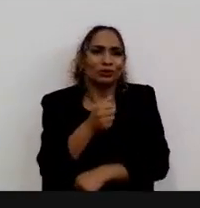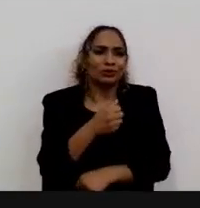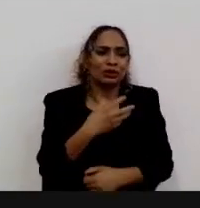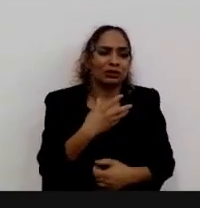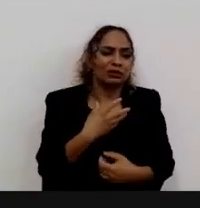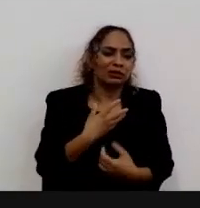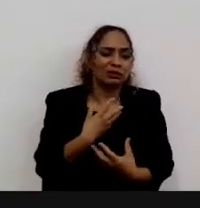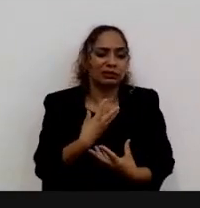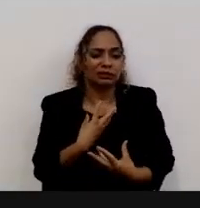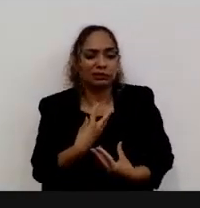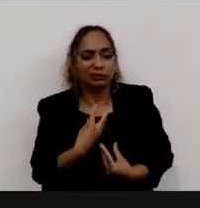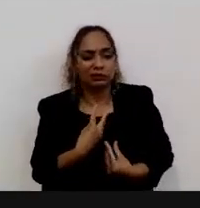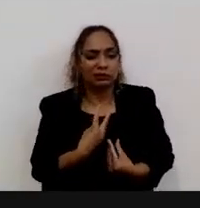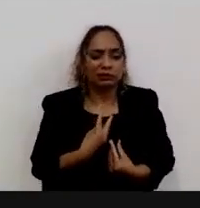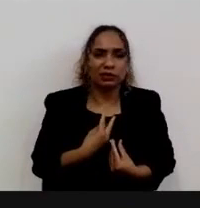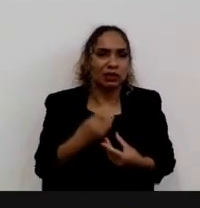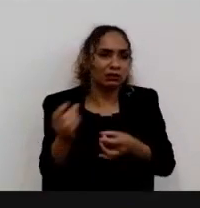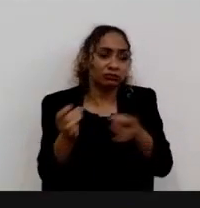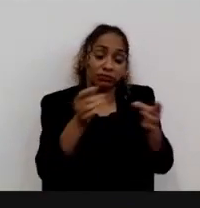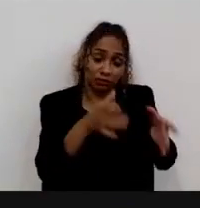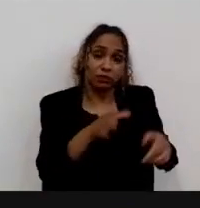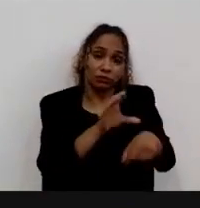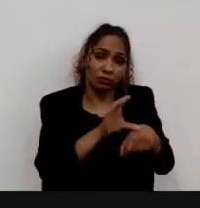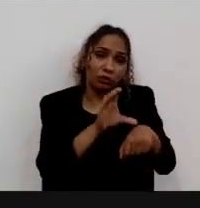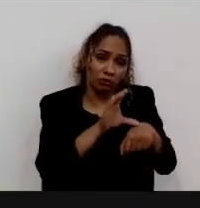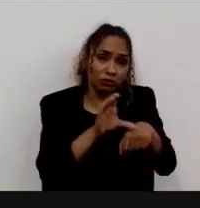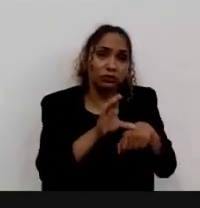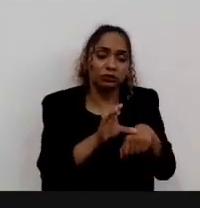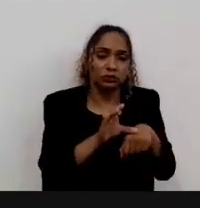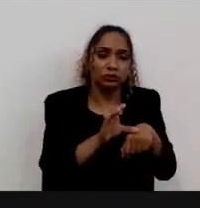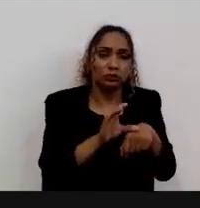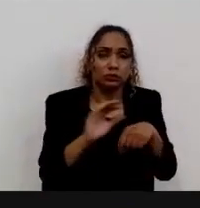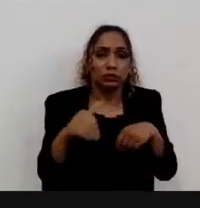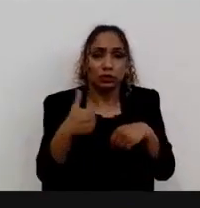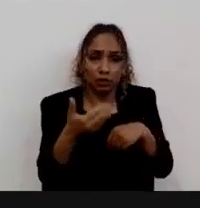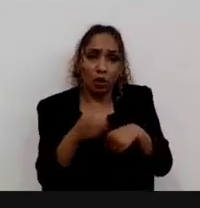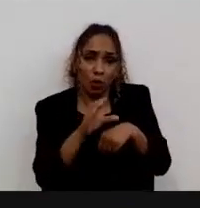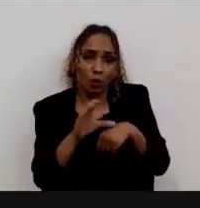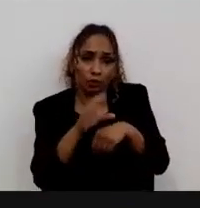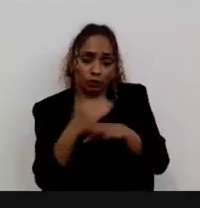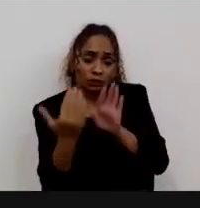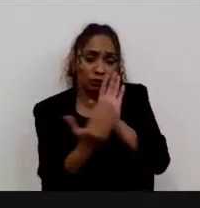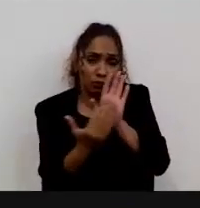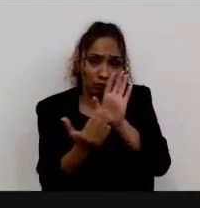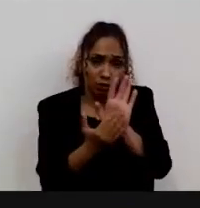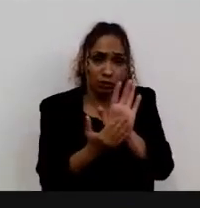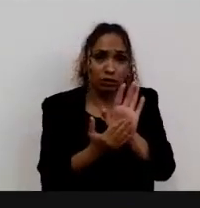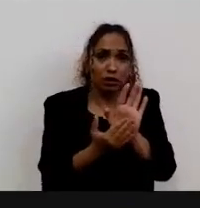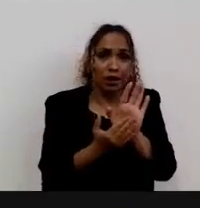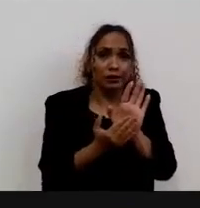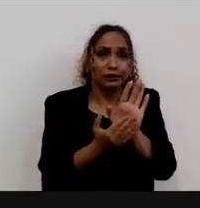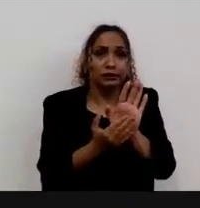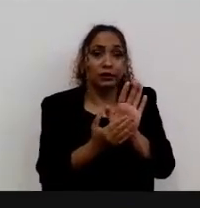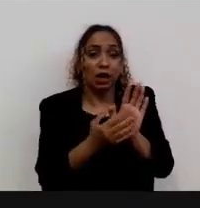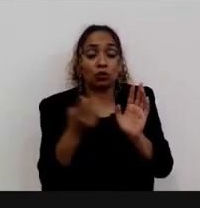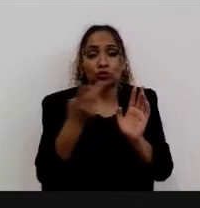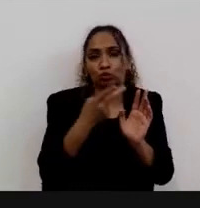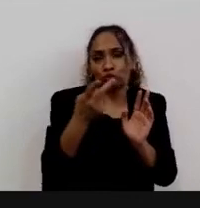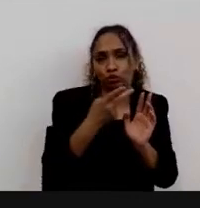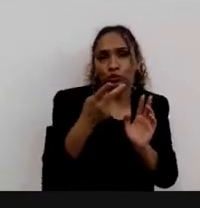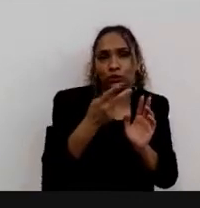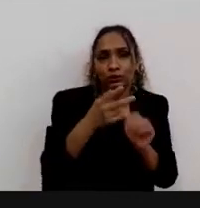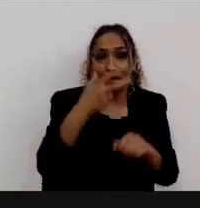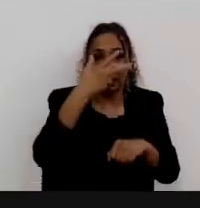ficaram desanimados, né, e não prosseguiram com o curso. Então, o curso atual, a nova proposta, é um curso híbrido. É o